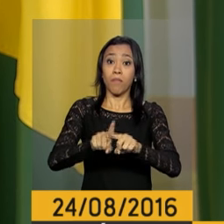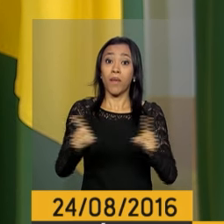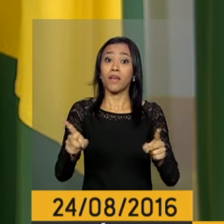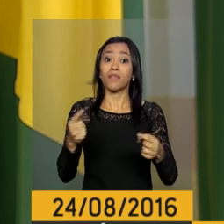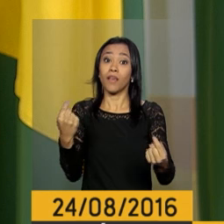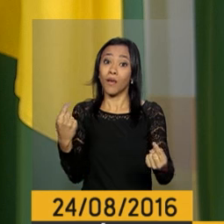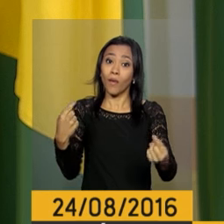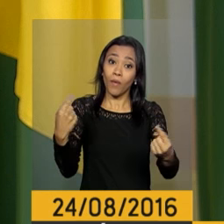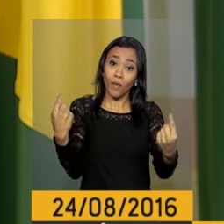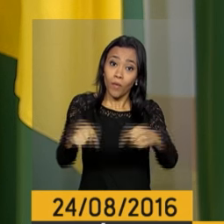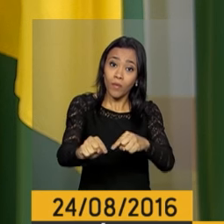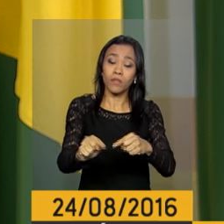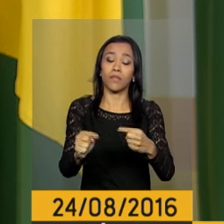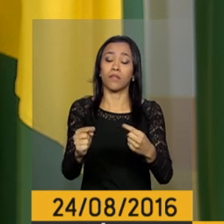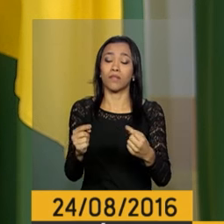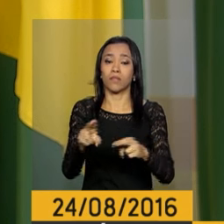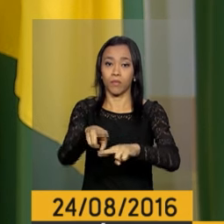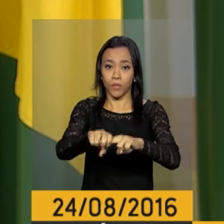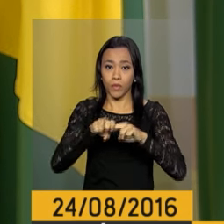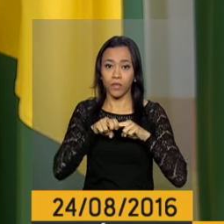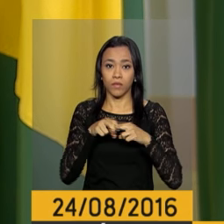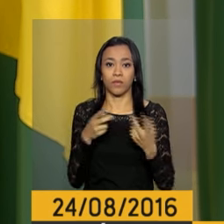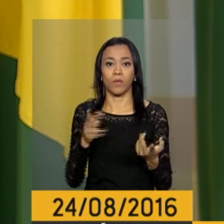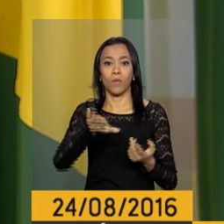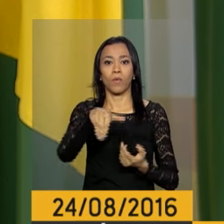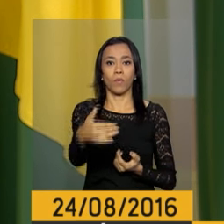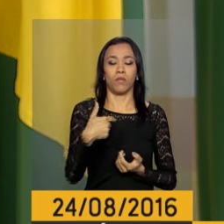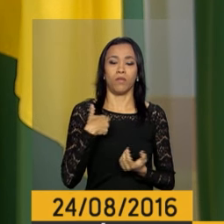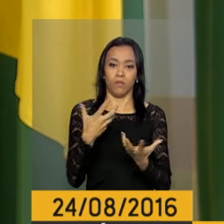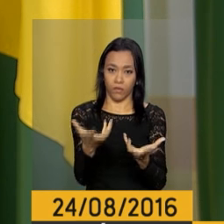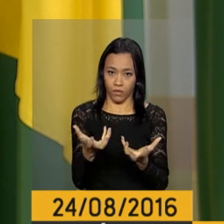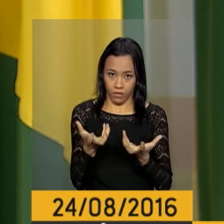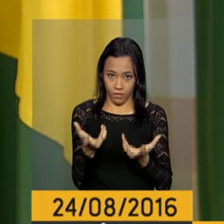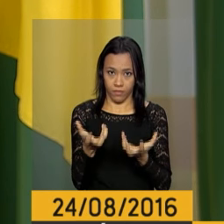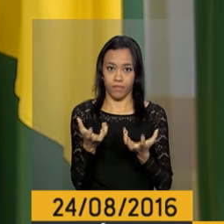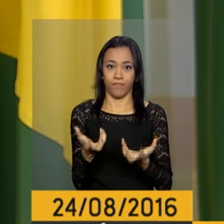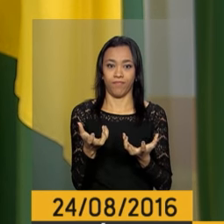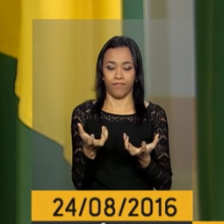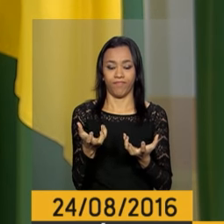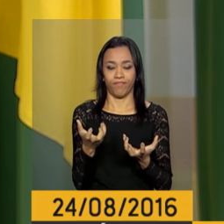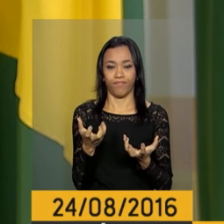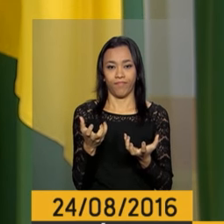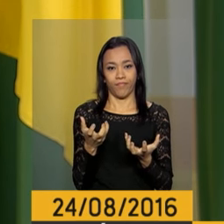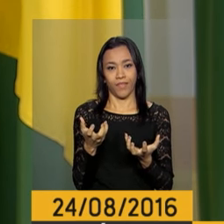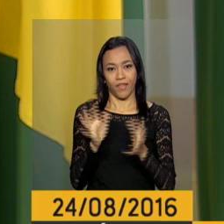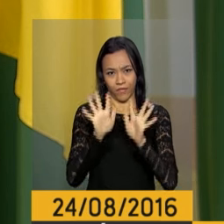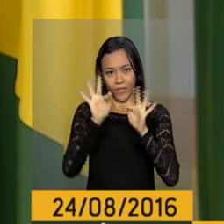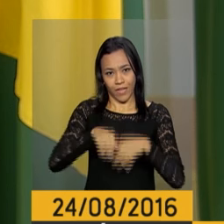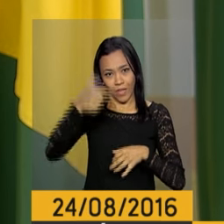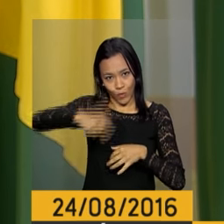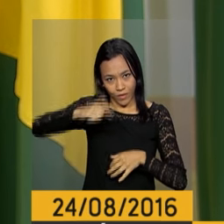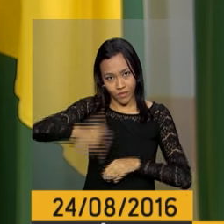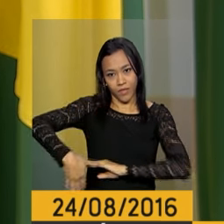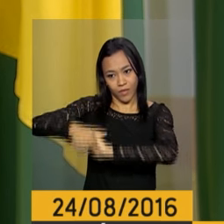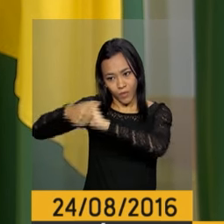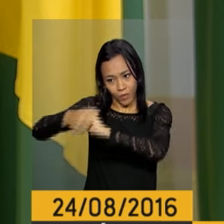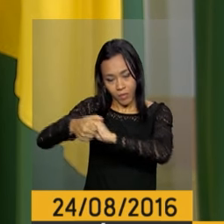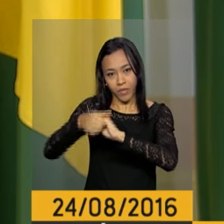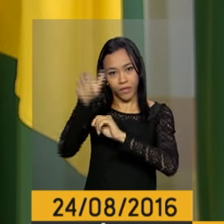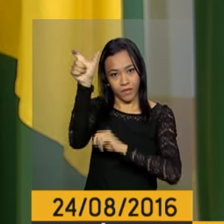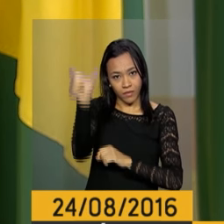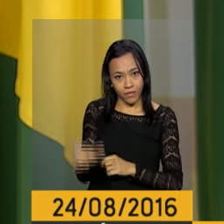contraproducente. Por isto quando eu quero eh finalizar cumprimentando mais uma vez o